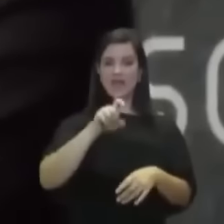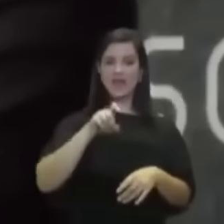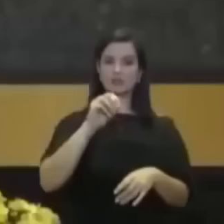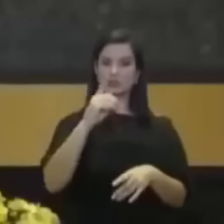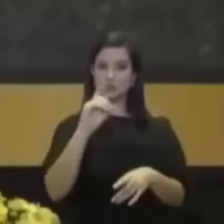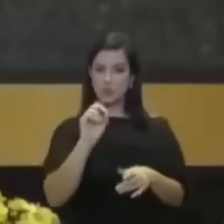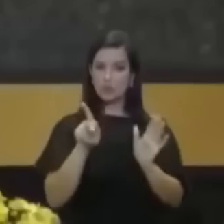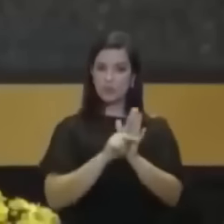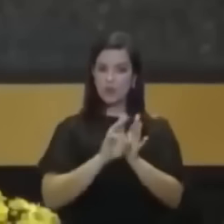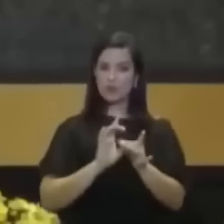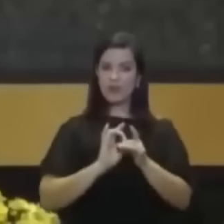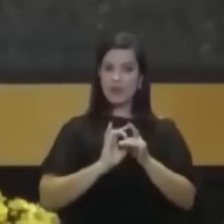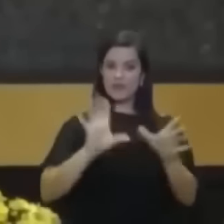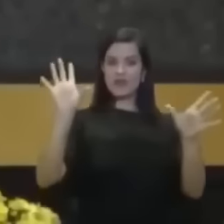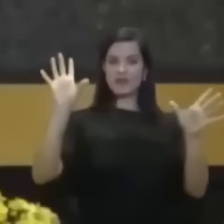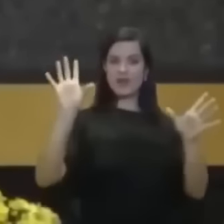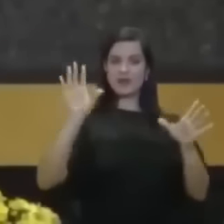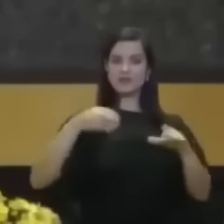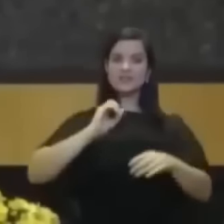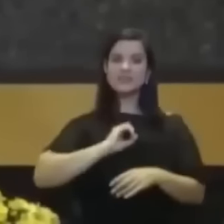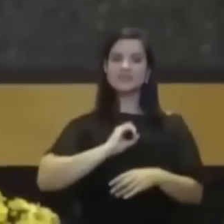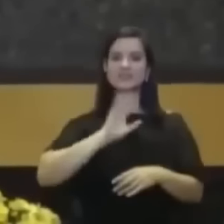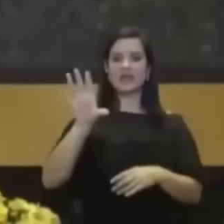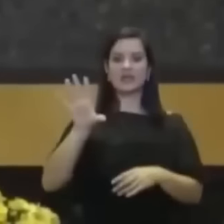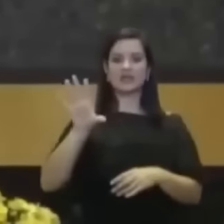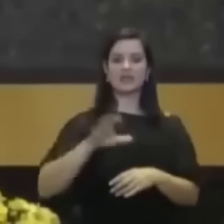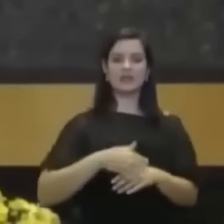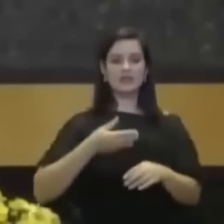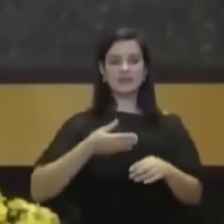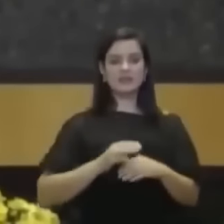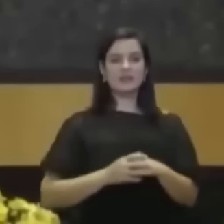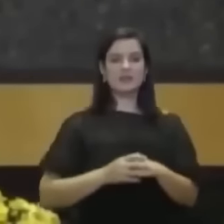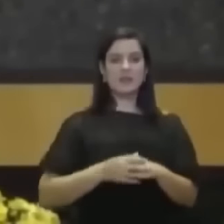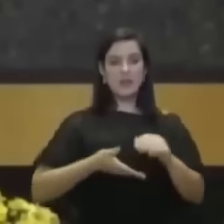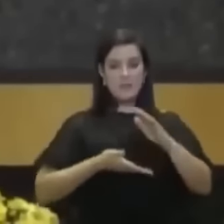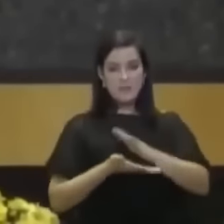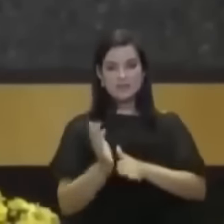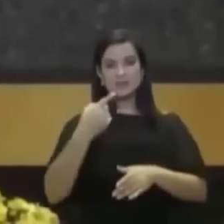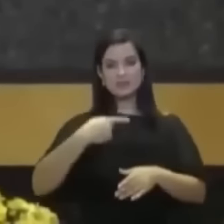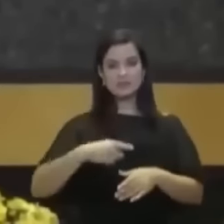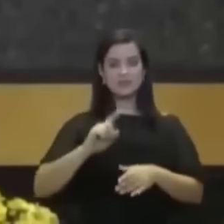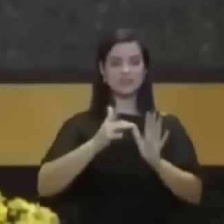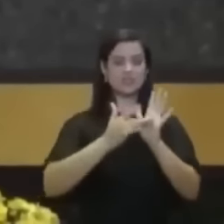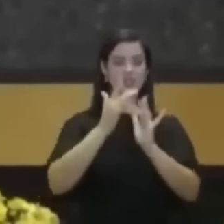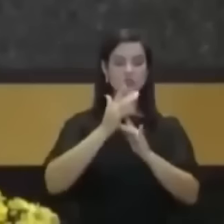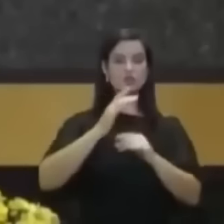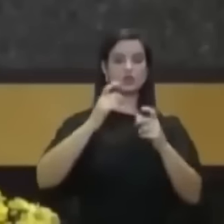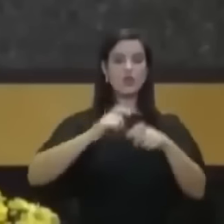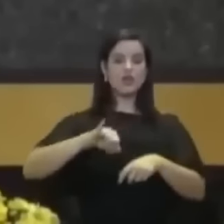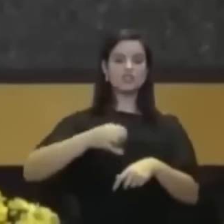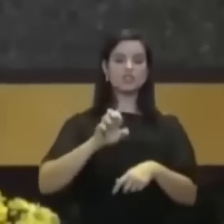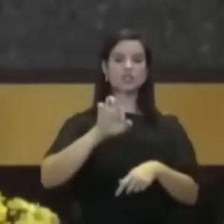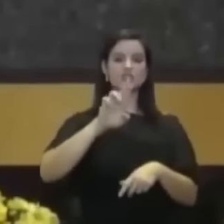foi a libertação do povo de Israel da escravidão do Egito, a partida de Jesus para Jerusalém, para ir para a cruz, ali também seria o